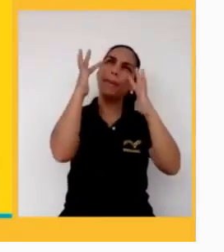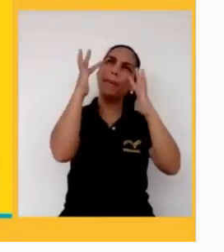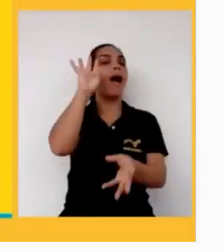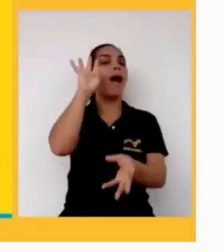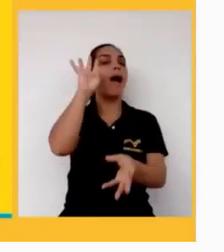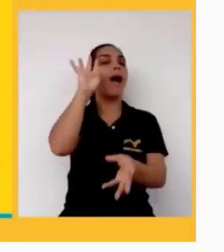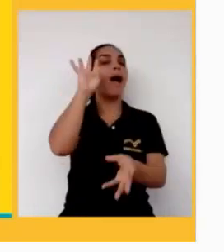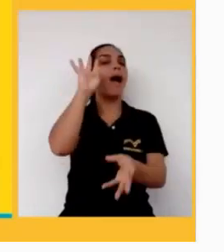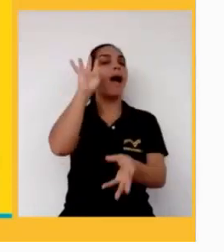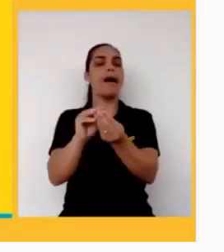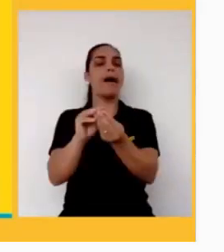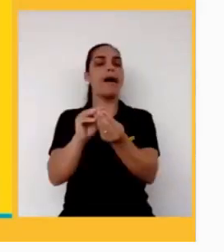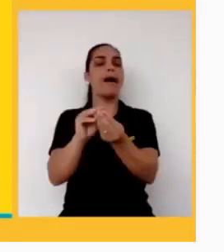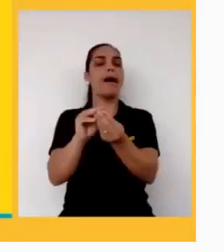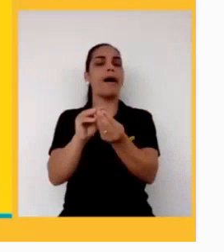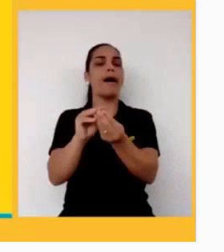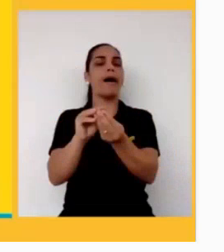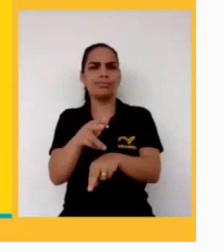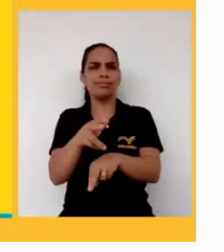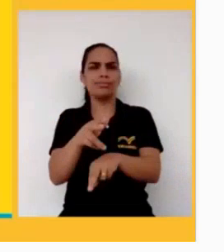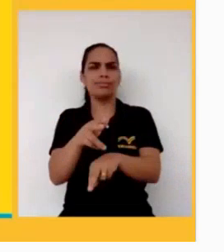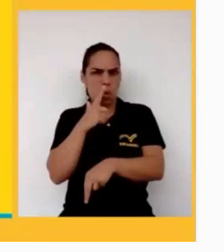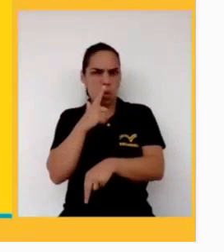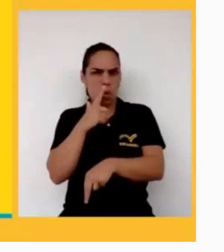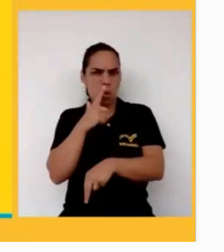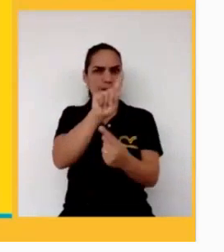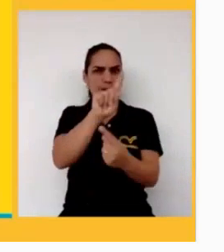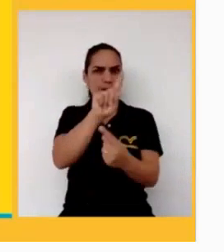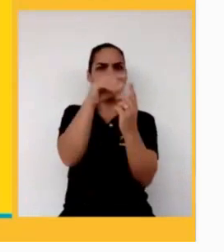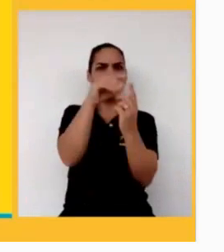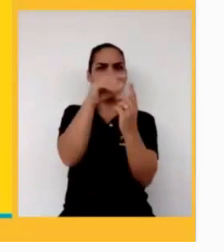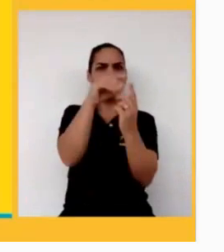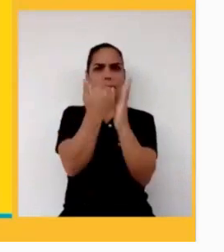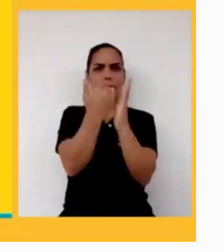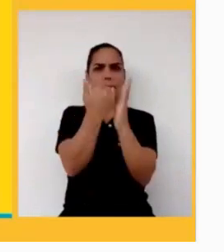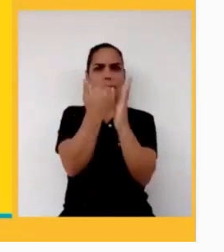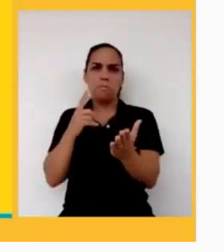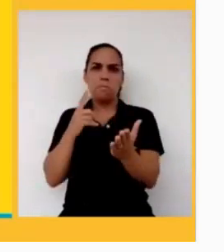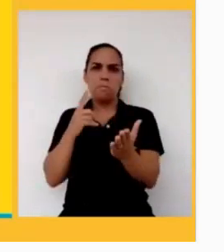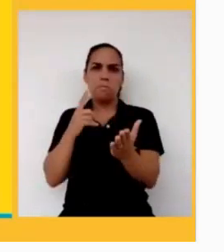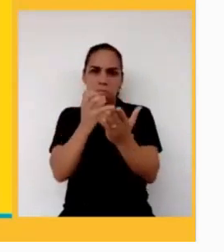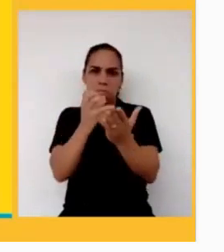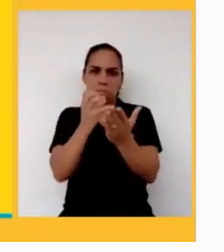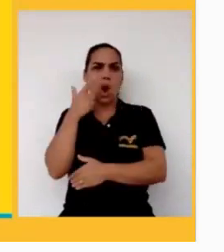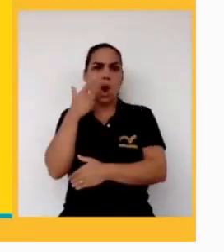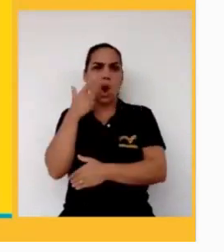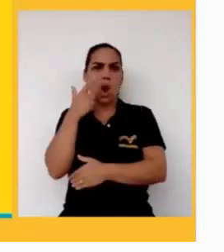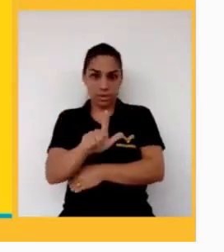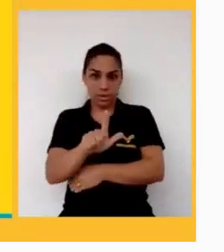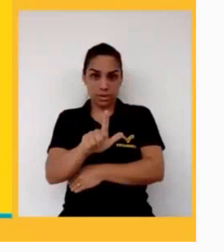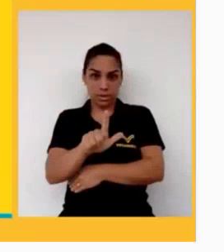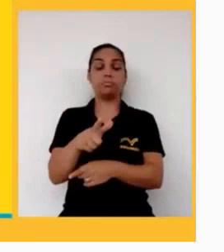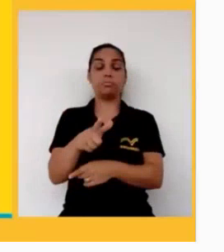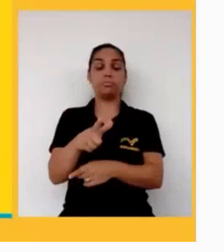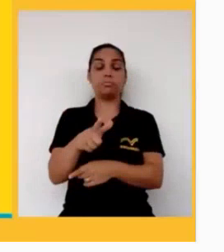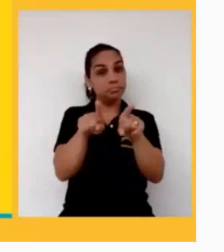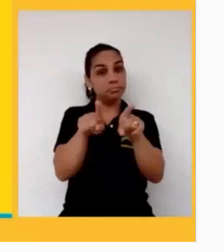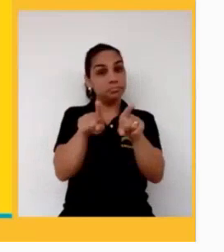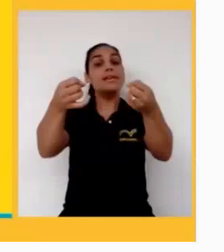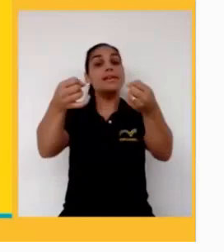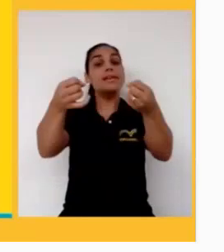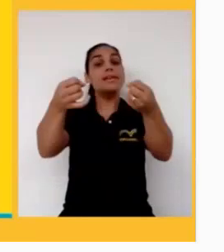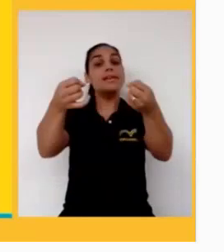não alcançados os objetivos, e dizer o porquê do alcance ou não